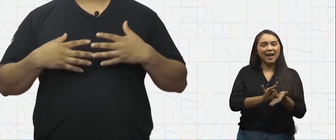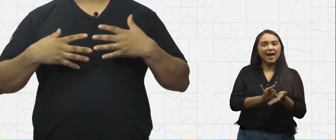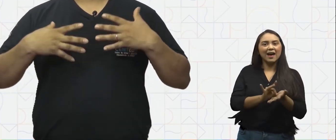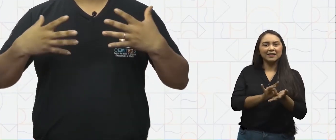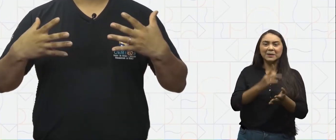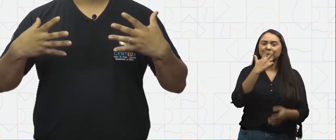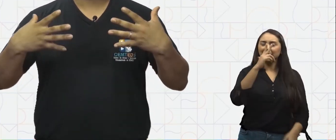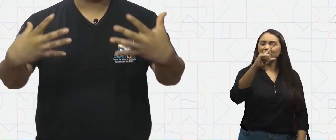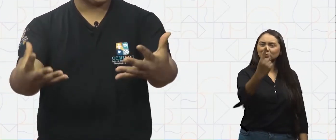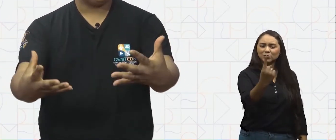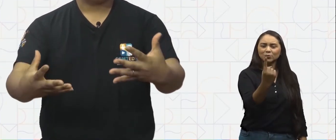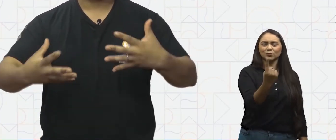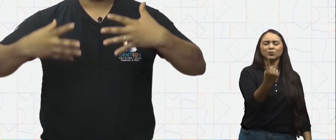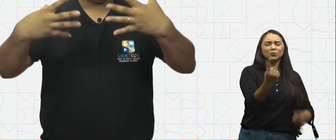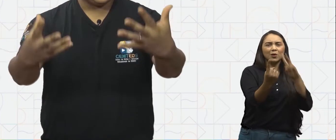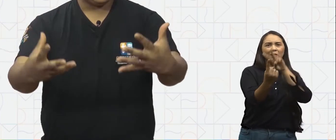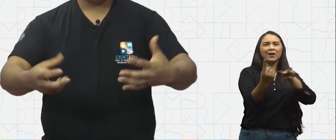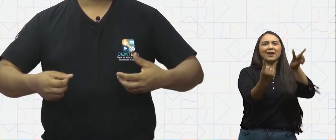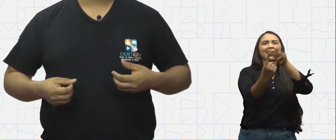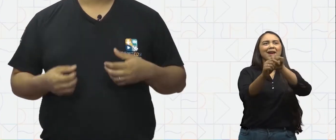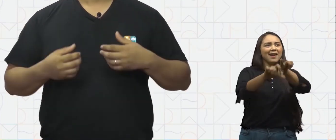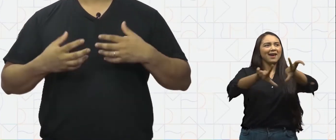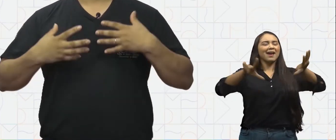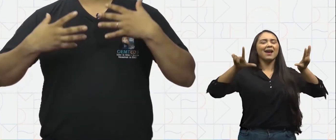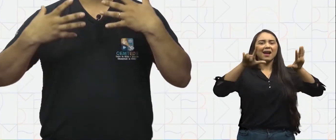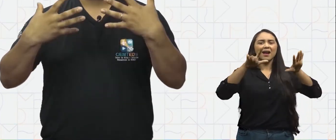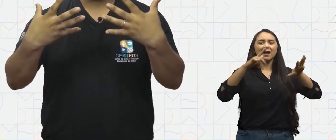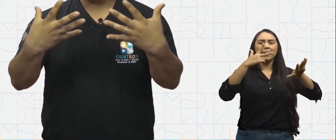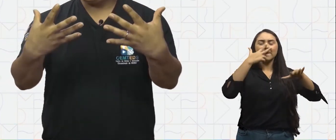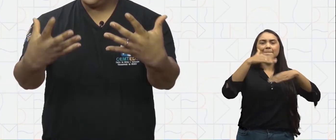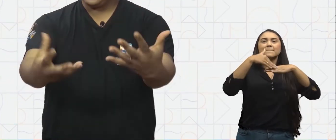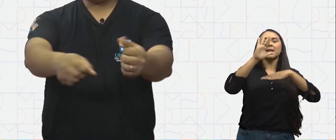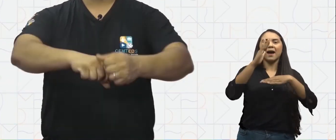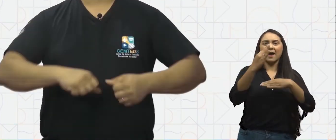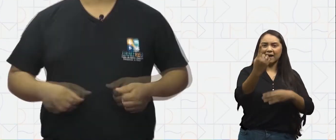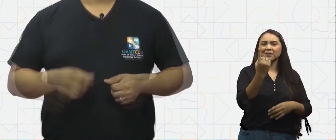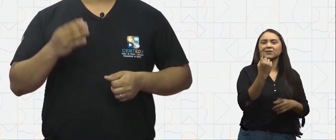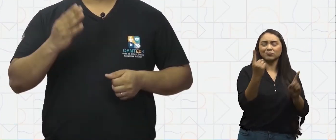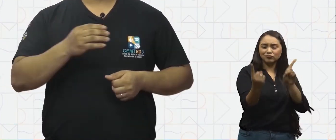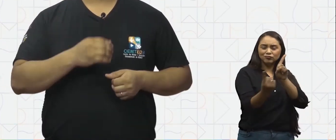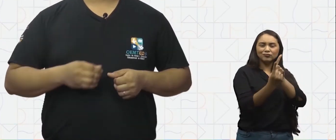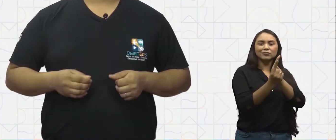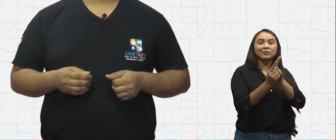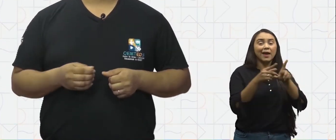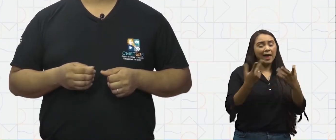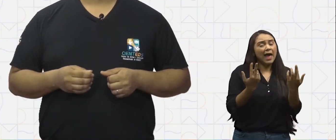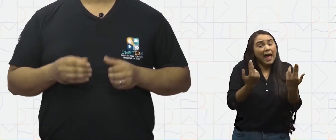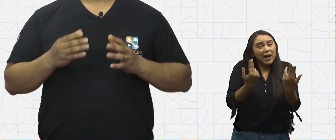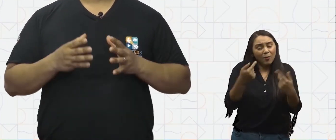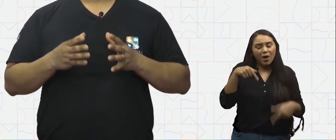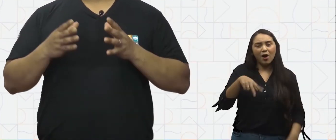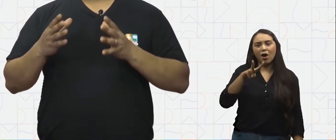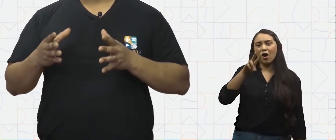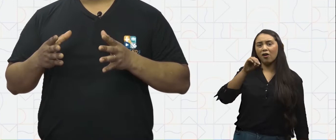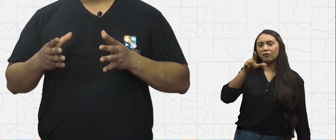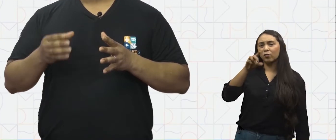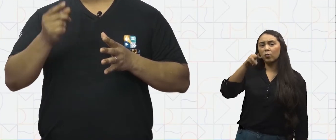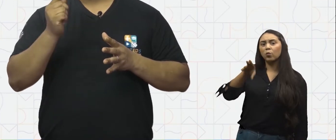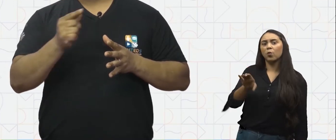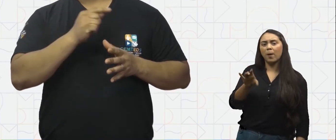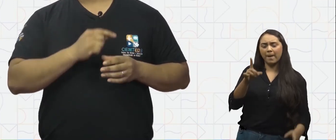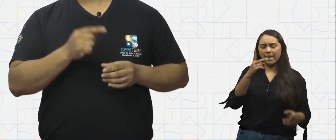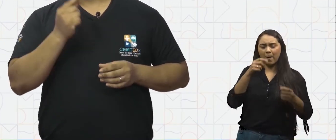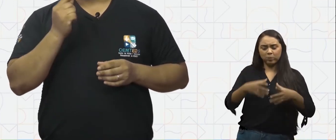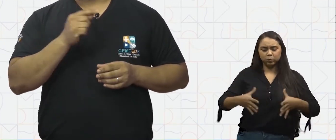que os personagens saem da tela ganhando uma profundidade. As medidas de volume têm também